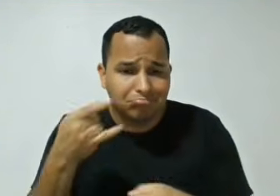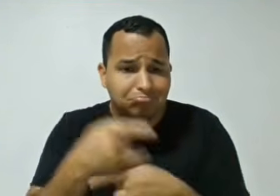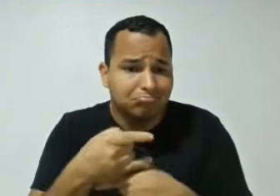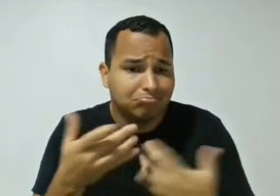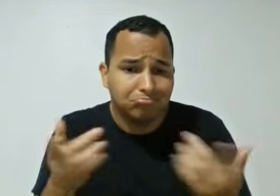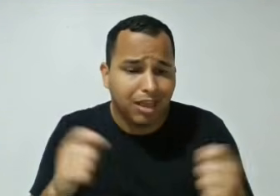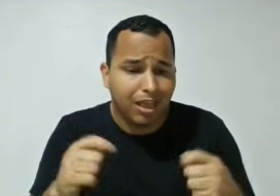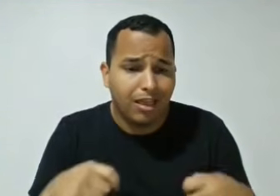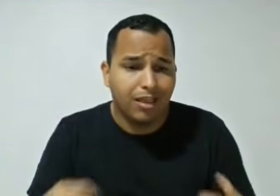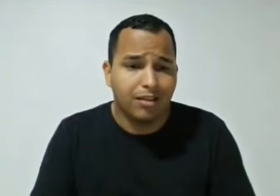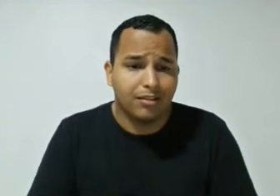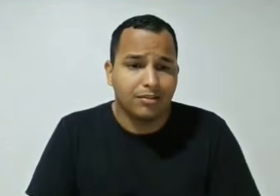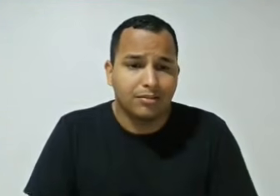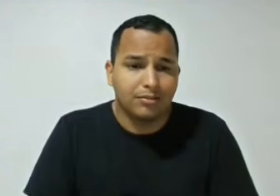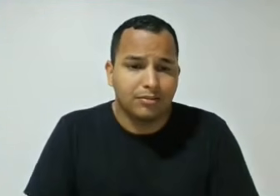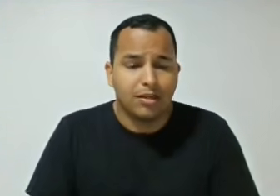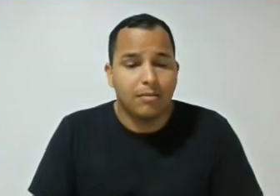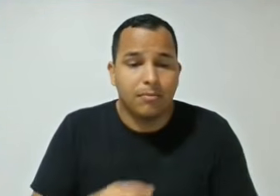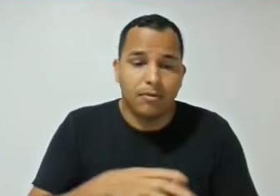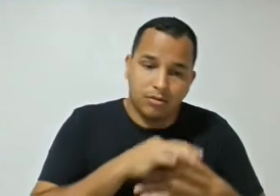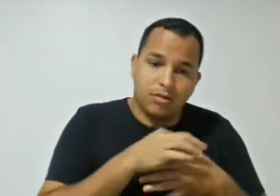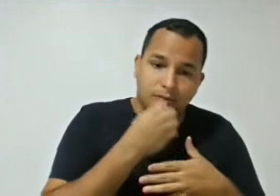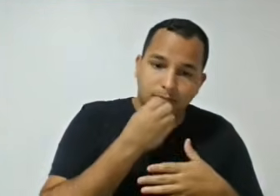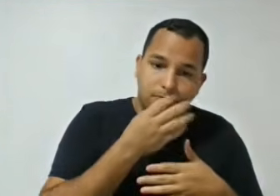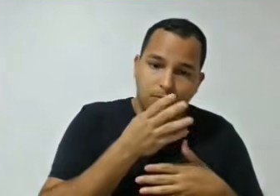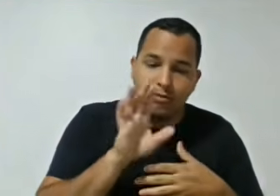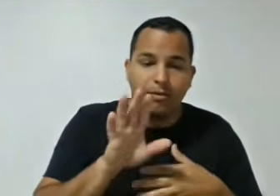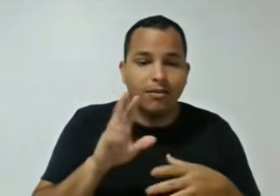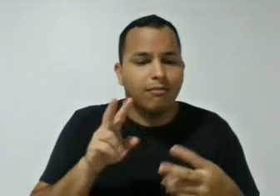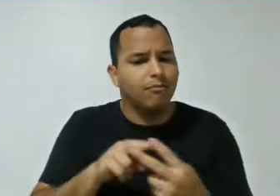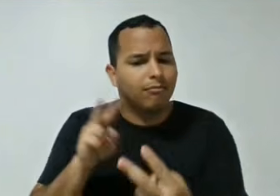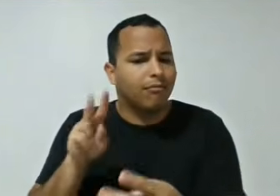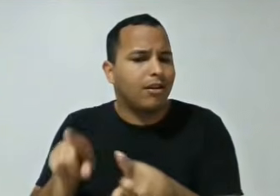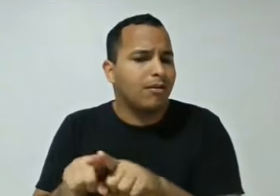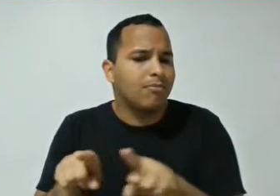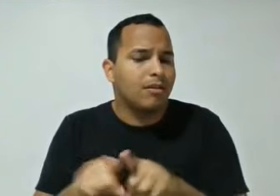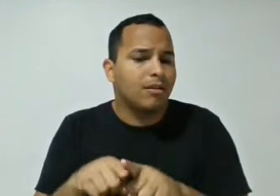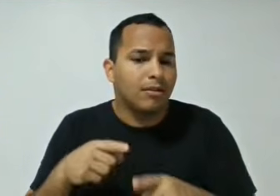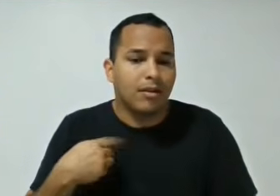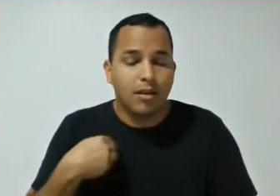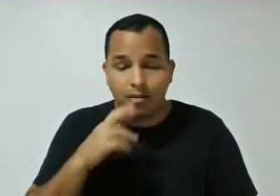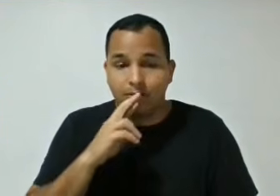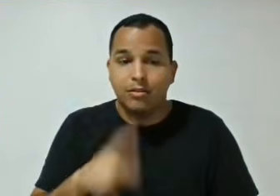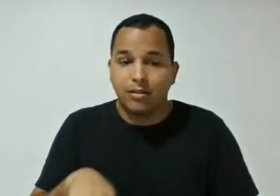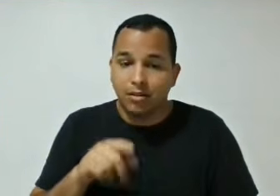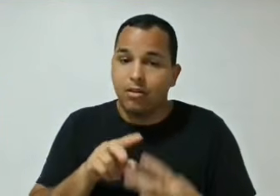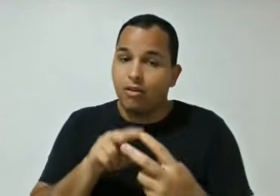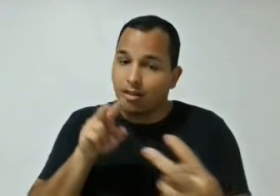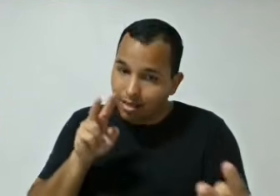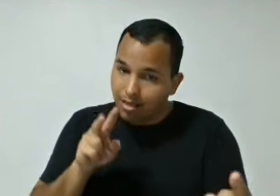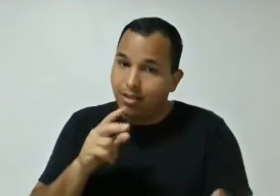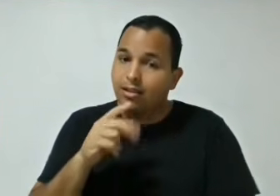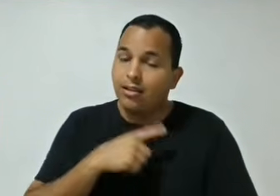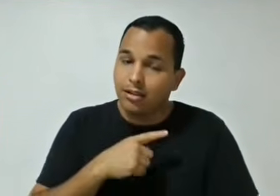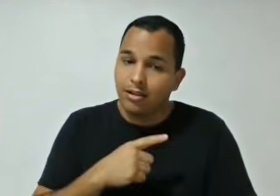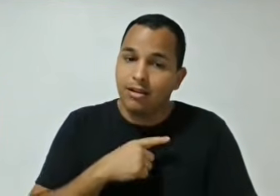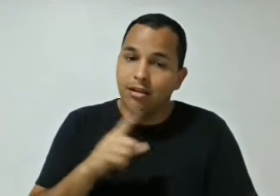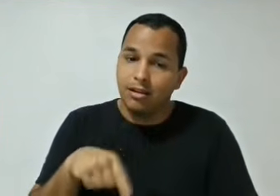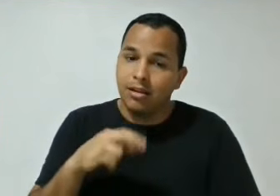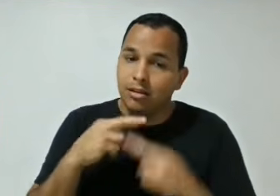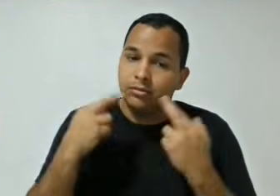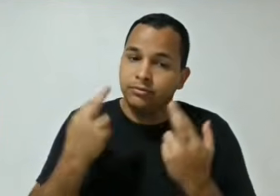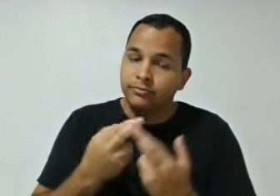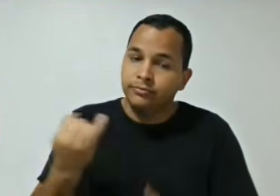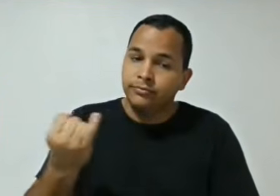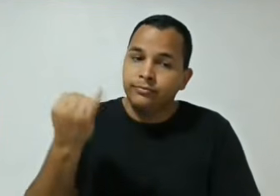uma sequência presencial com tópicos específicos, porque eu estou vendo o resultado no online para poder fazer esse tipo de reunião. O que está